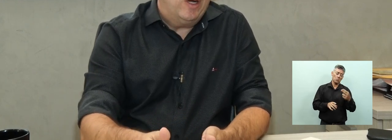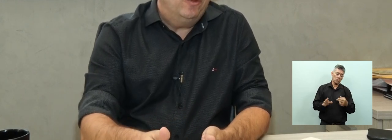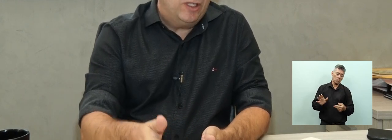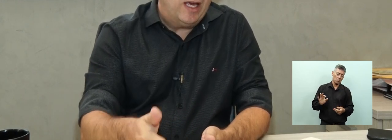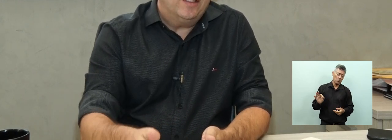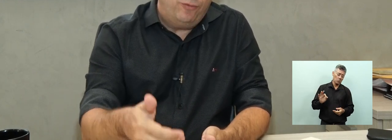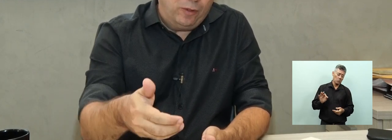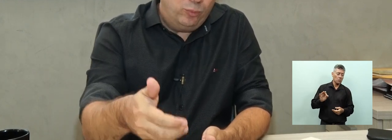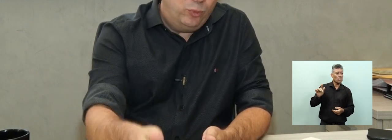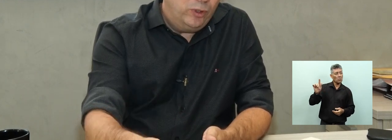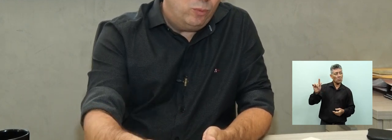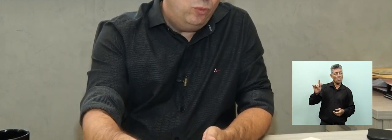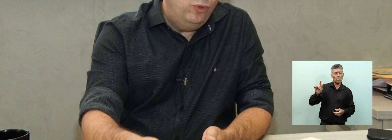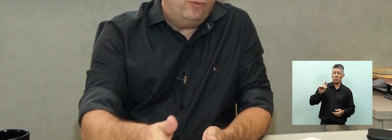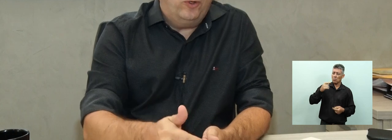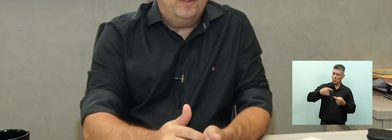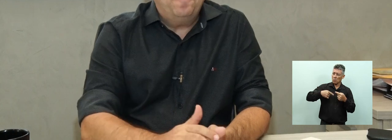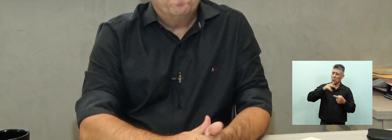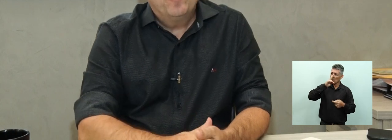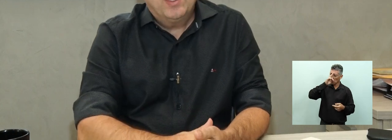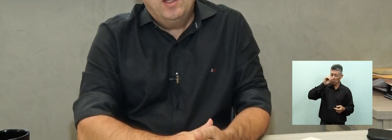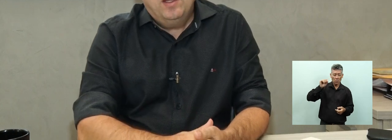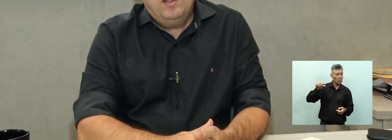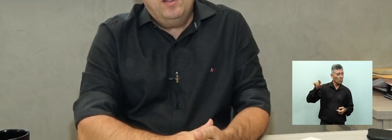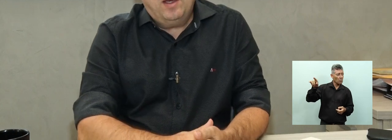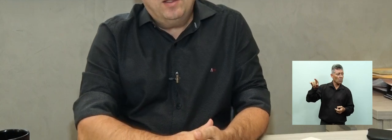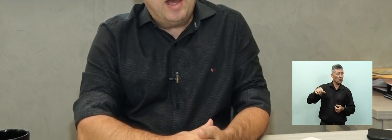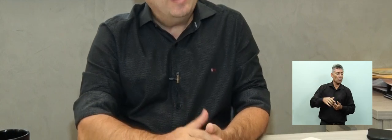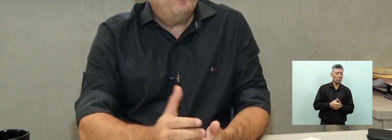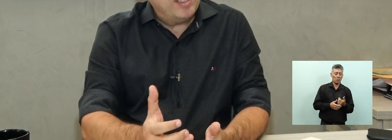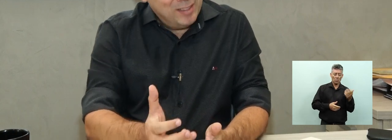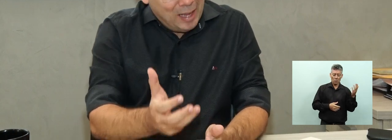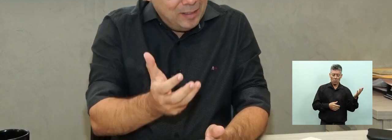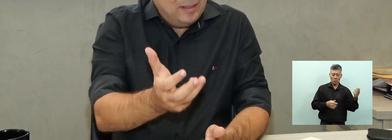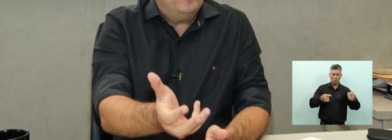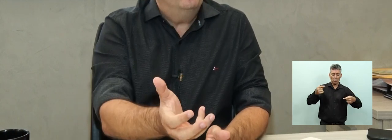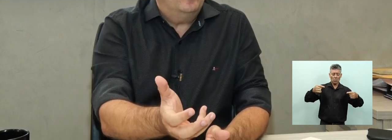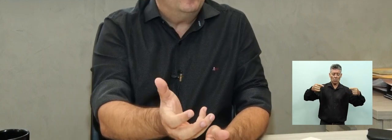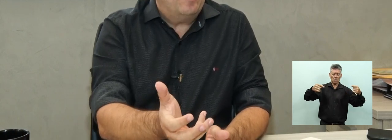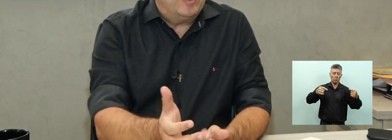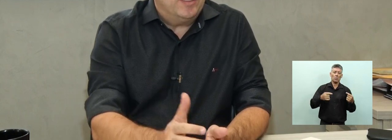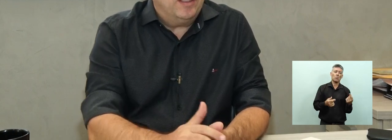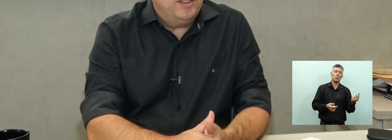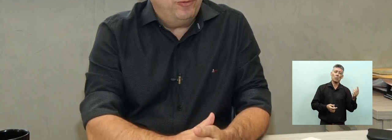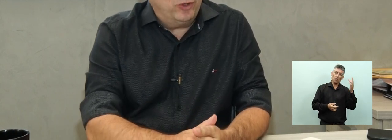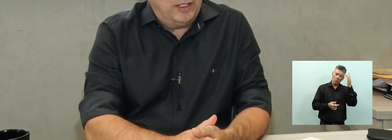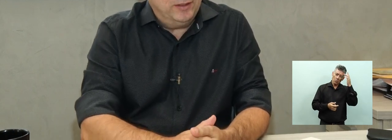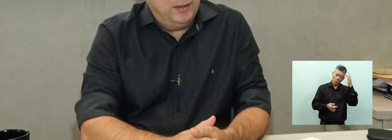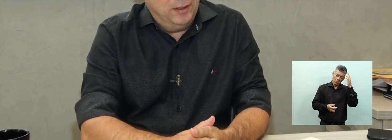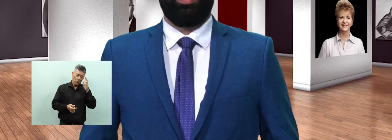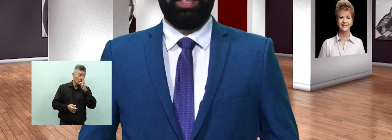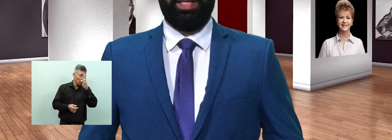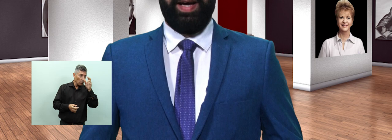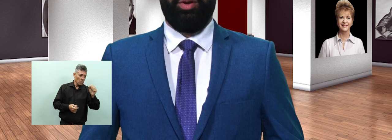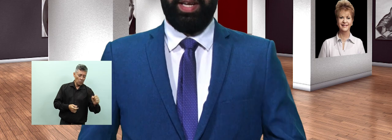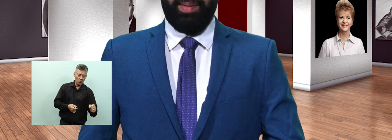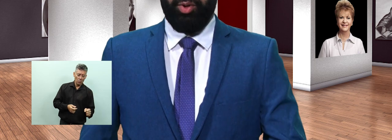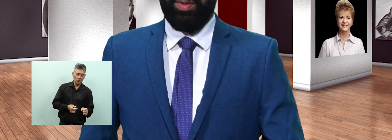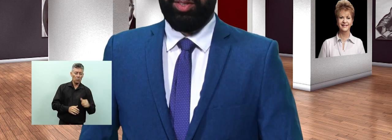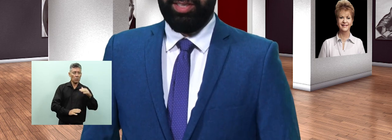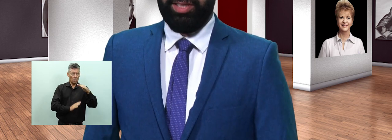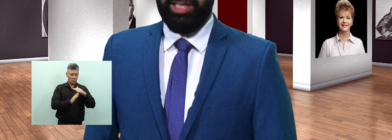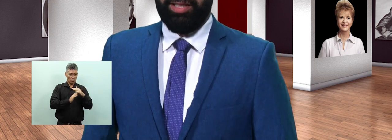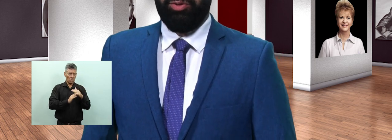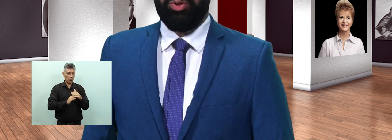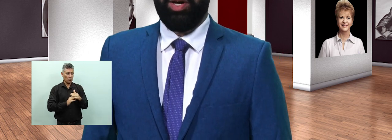contra Garibaldi, que era de fato um político muito forte, e ela na adversidade tinha uma capacidade de se fortalecer. Intervalo, daqui a